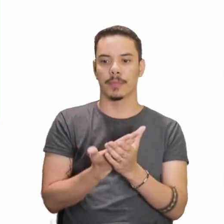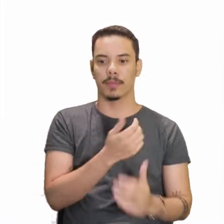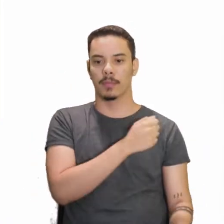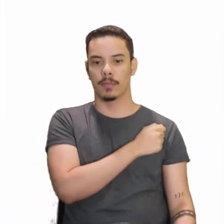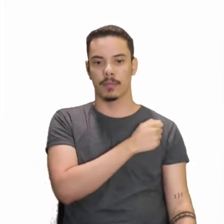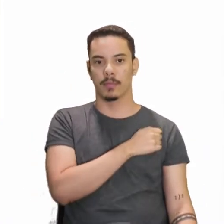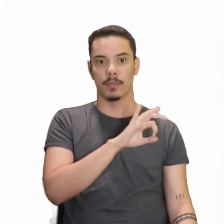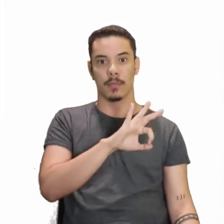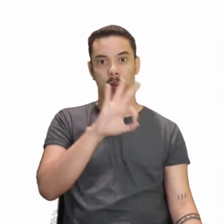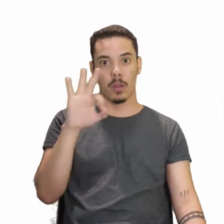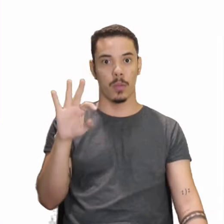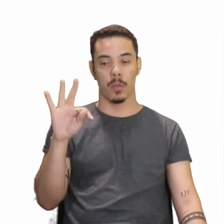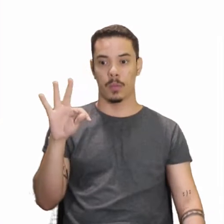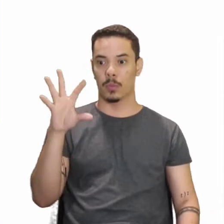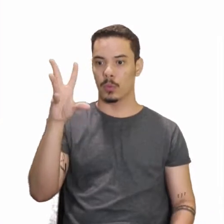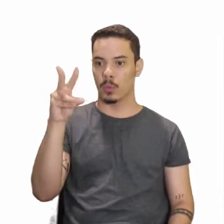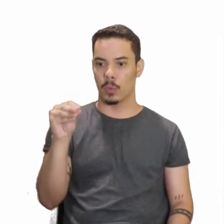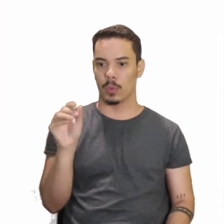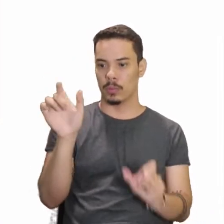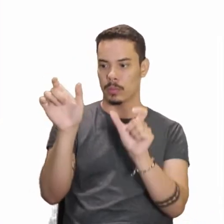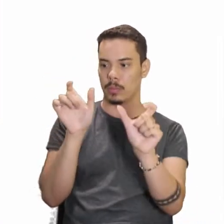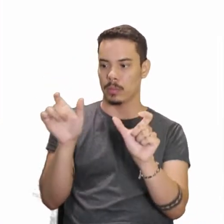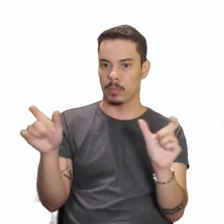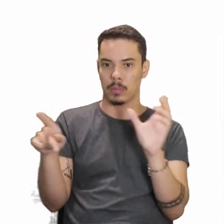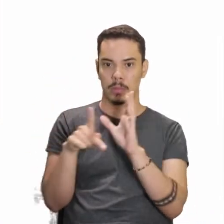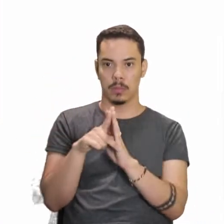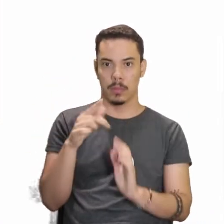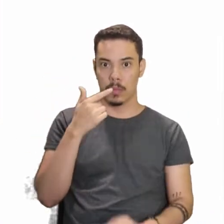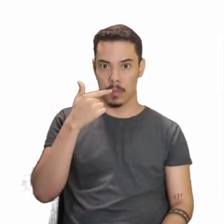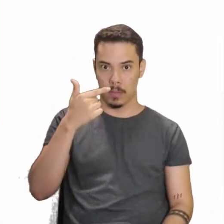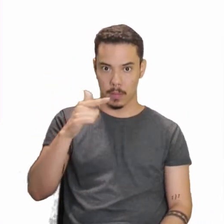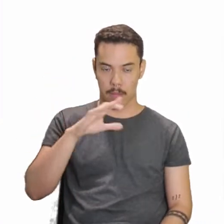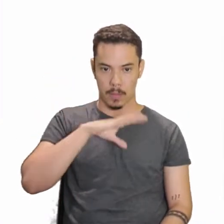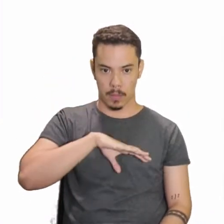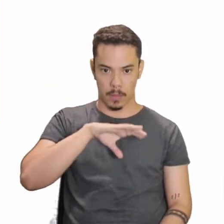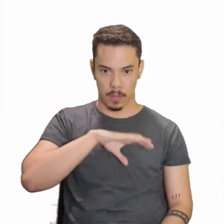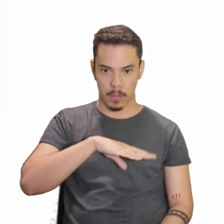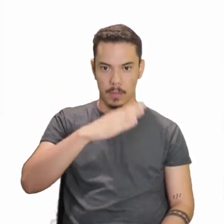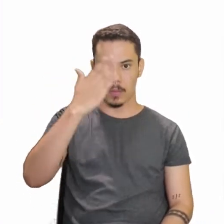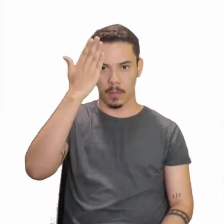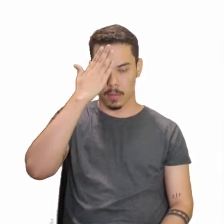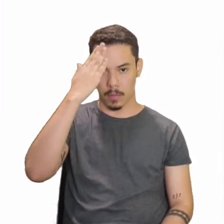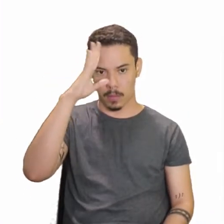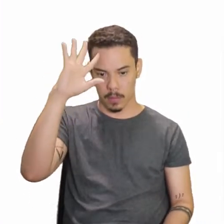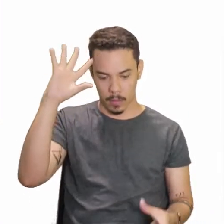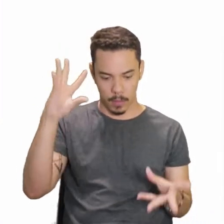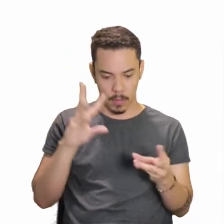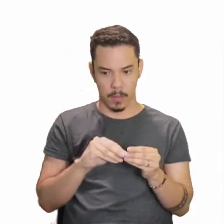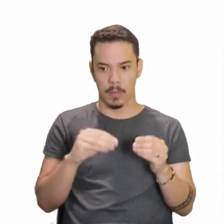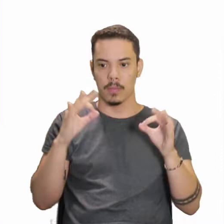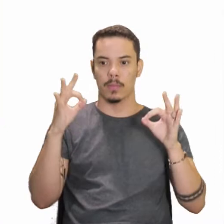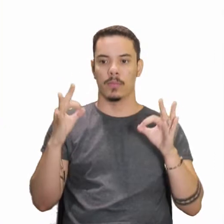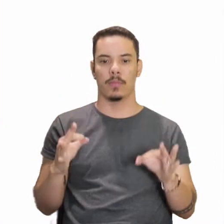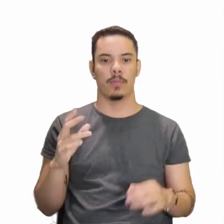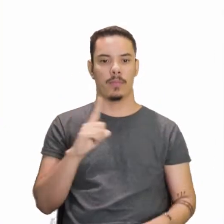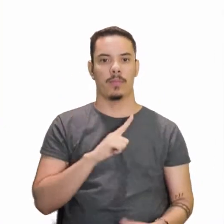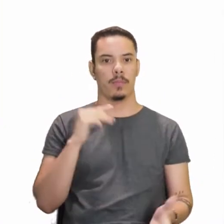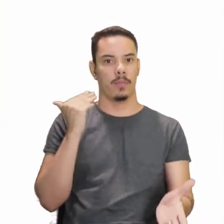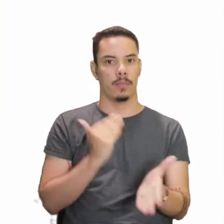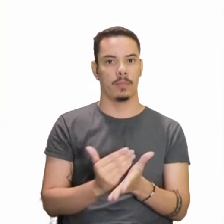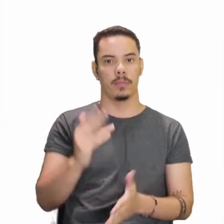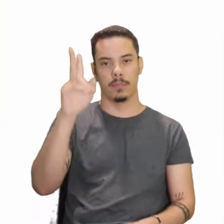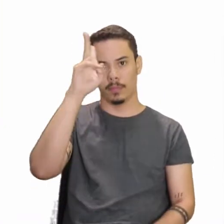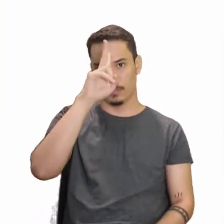vendo, né, todas as palavras da língua portuguesa, ele agora sai desta aula certo de que nós temos, a partir da